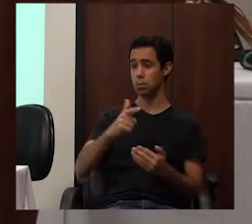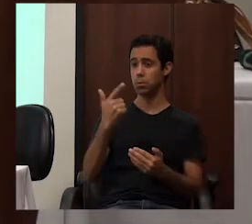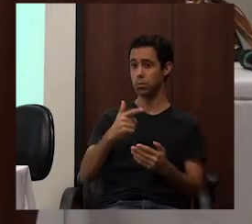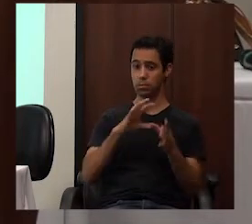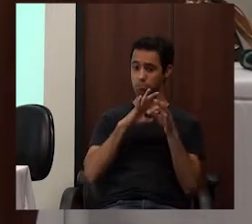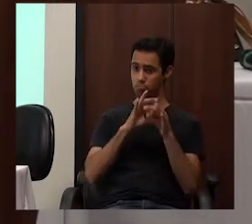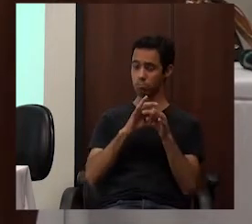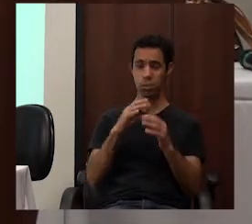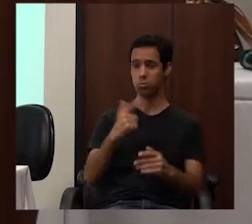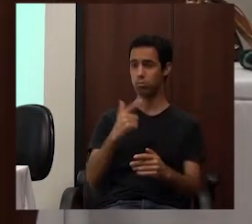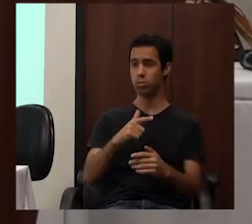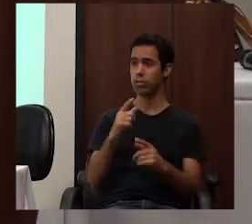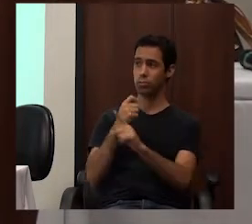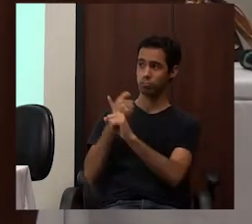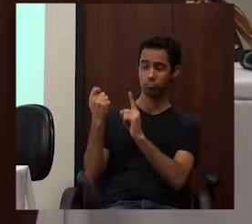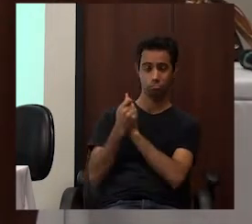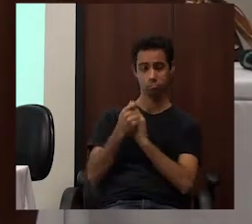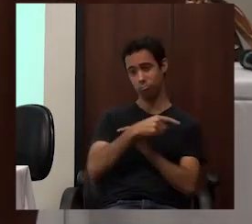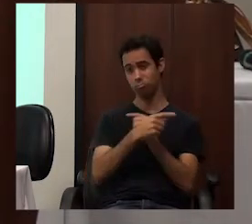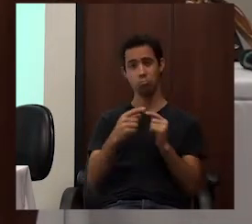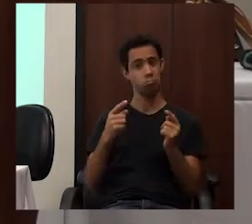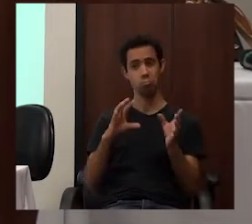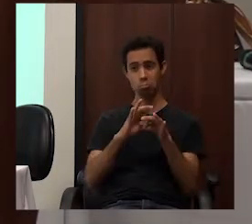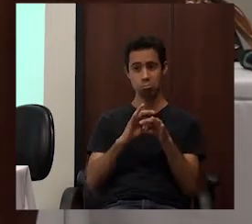laços suficientes na sociedade para se manter em sociedade.